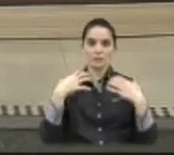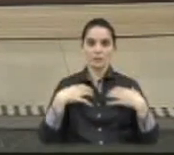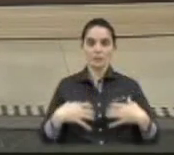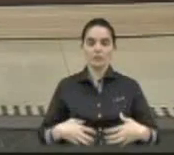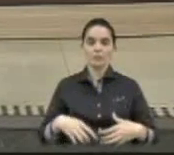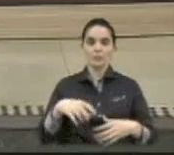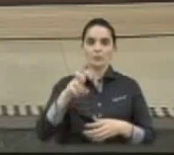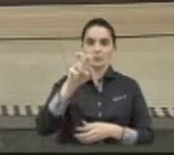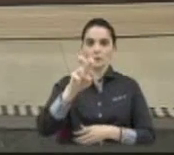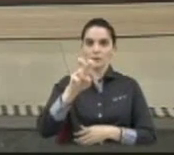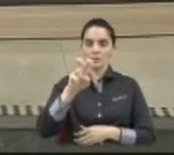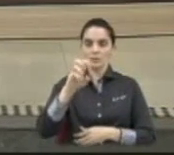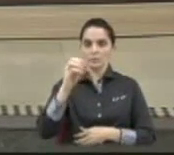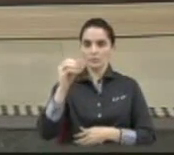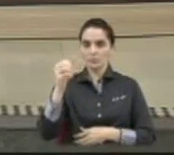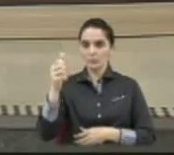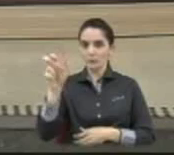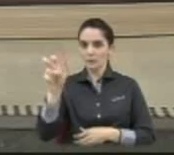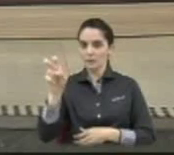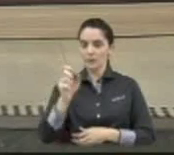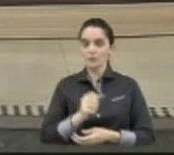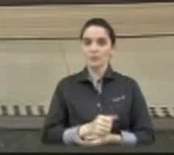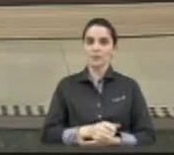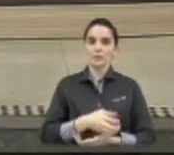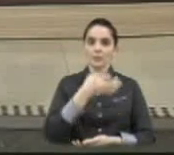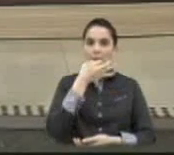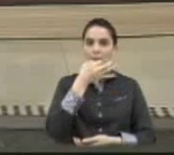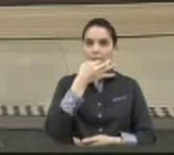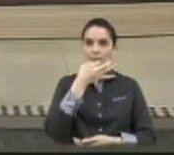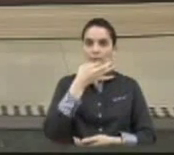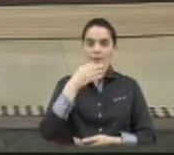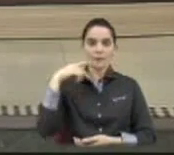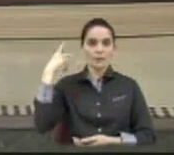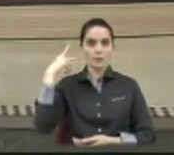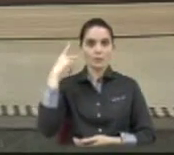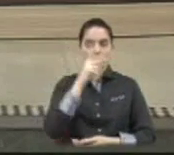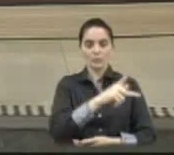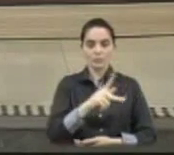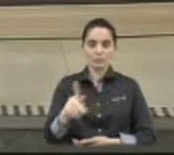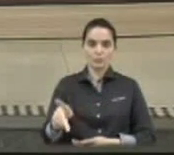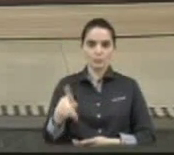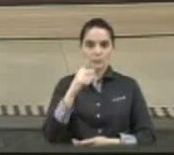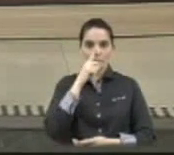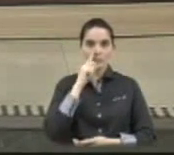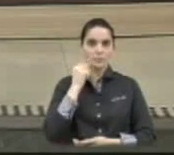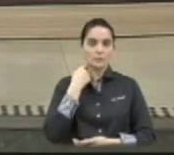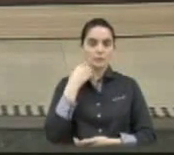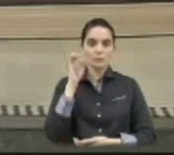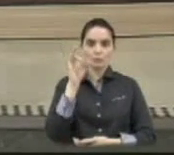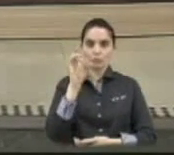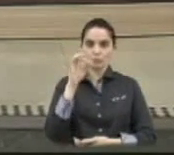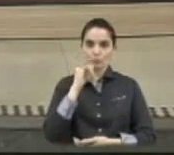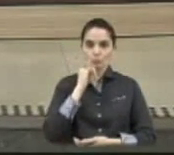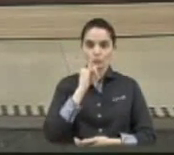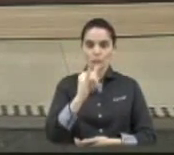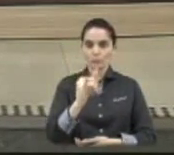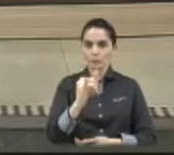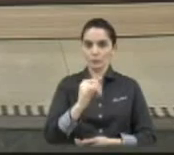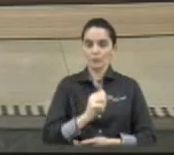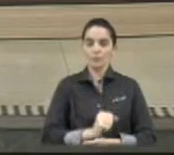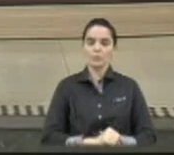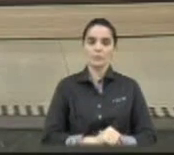de 2015 vai à discussão. Quem queira discutir, o vereador, presidente dessa casa, Nilton dos Santos. Só para informar